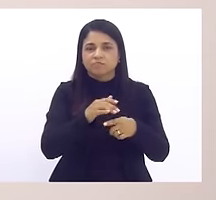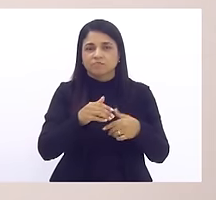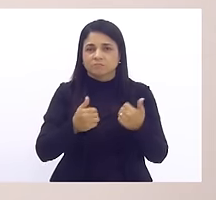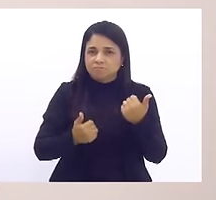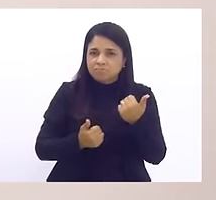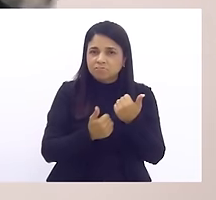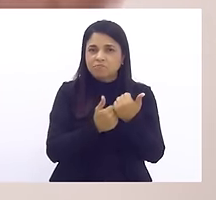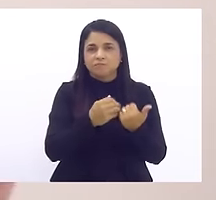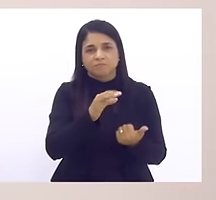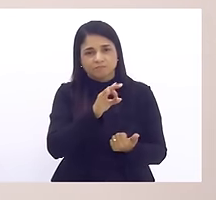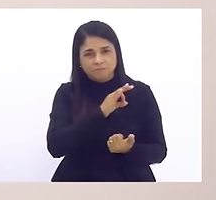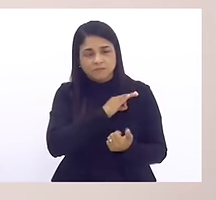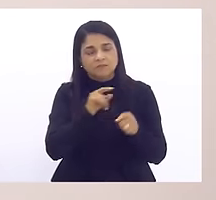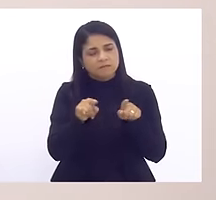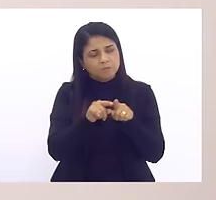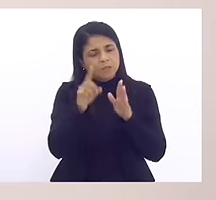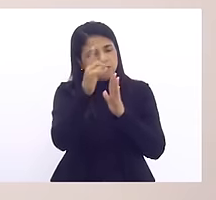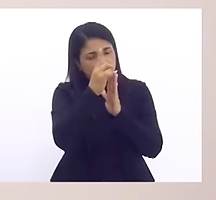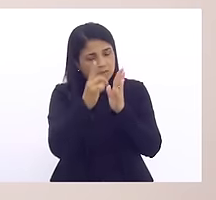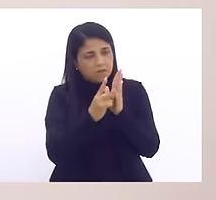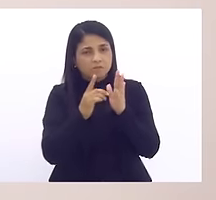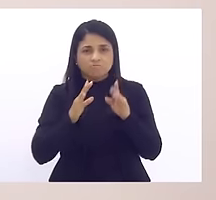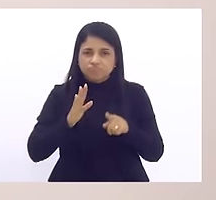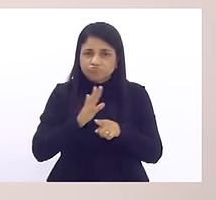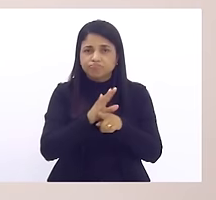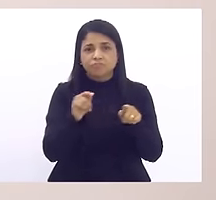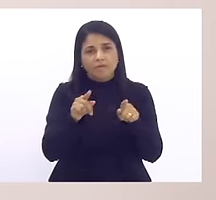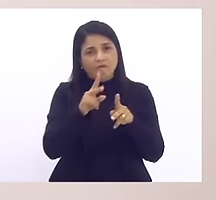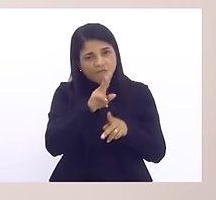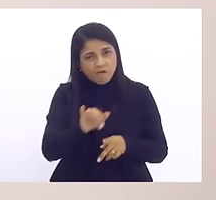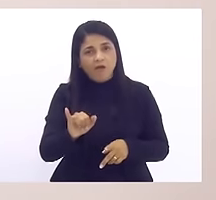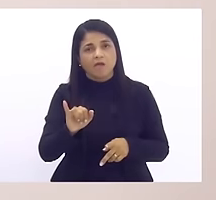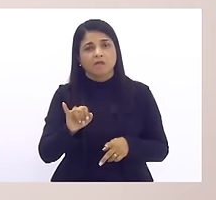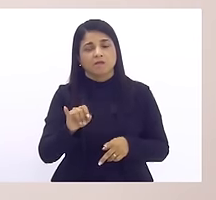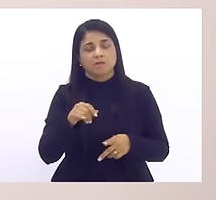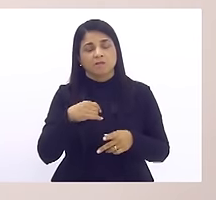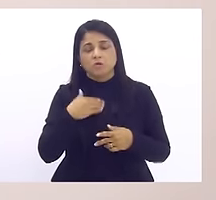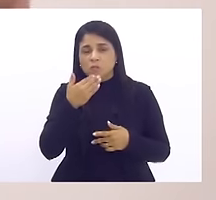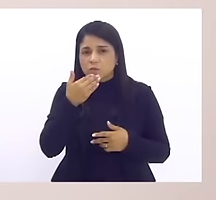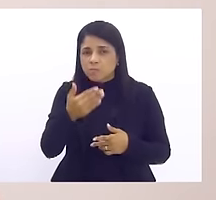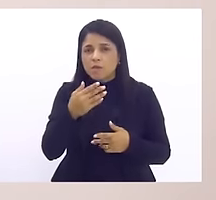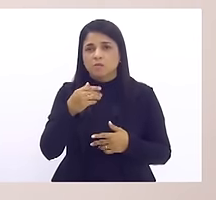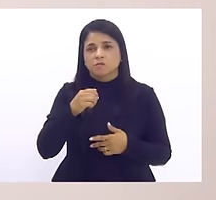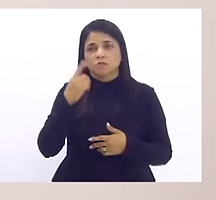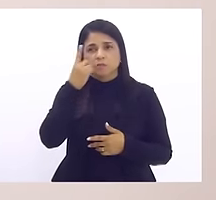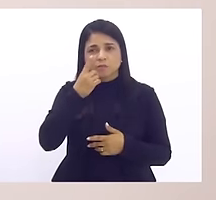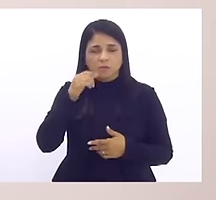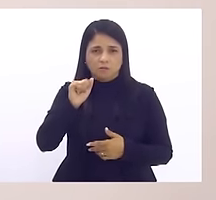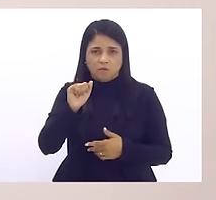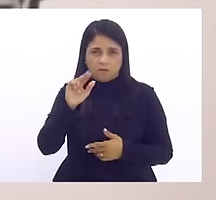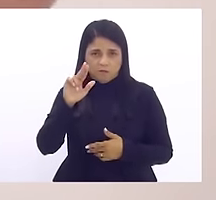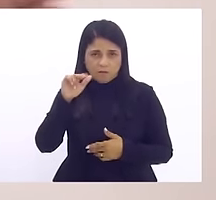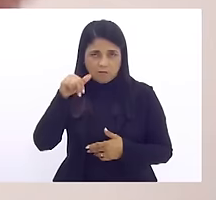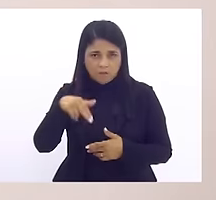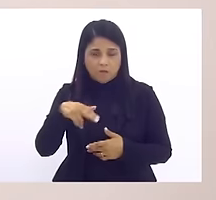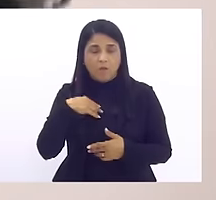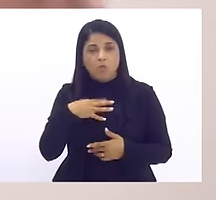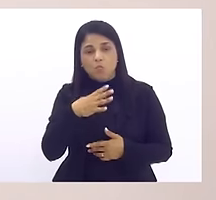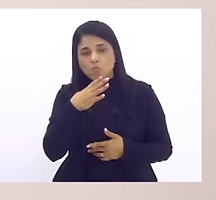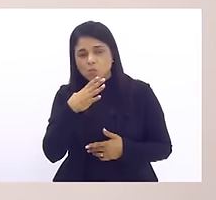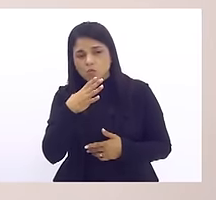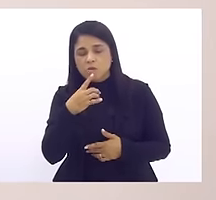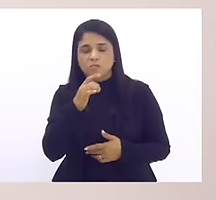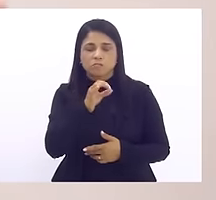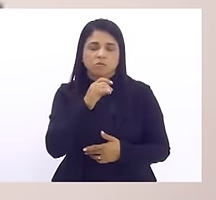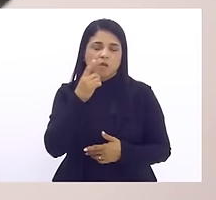a polícia e vai abraçar o Detran é isso que a gente pede Alan e eu tenho certeza né pela pessoa que eu conheço na polícia